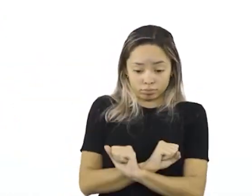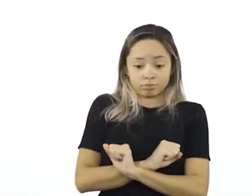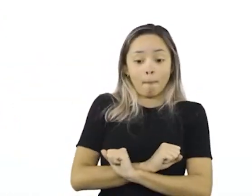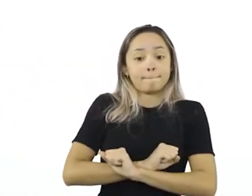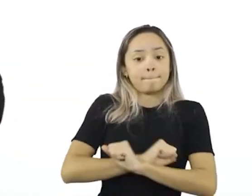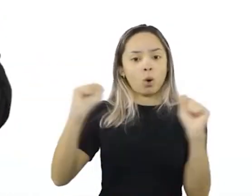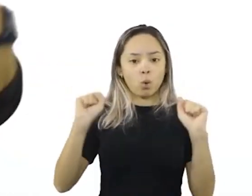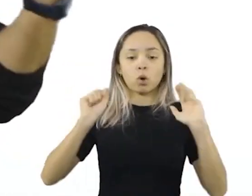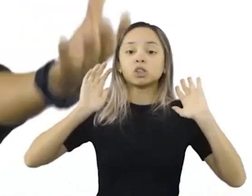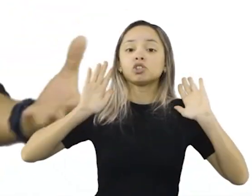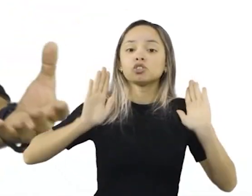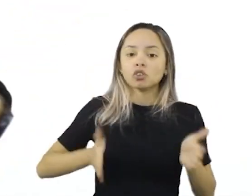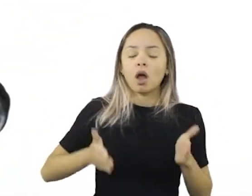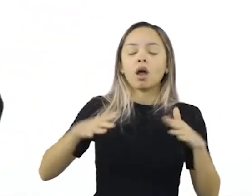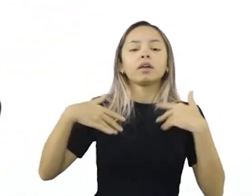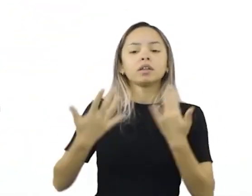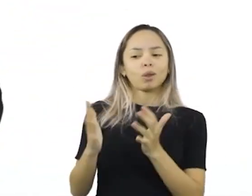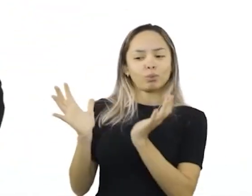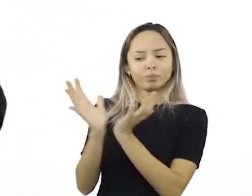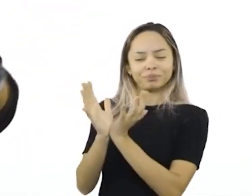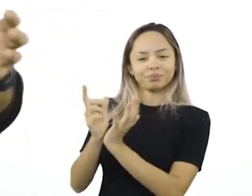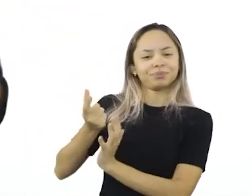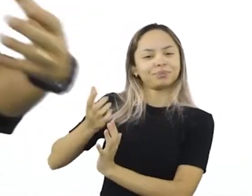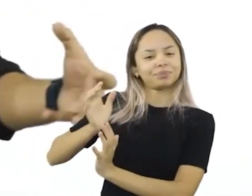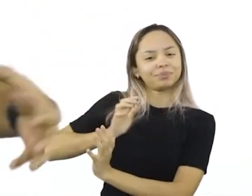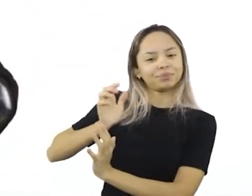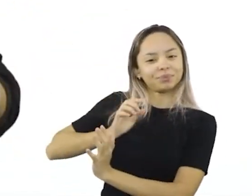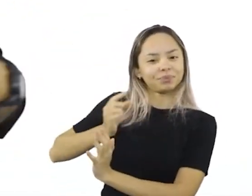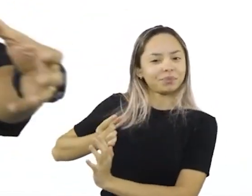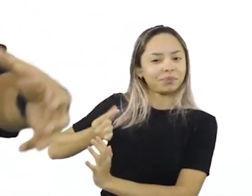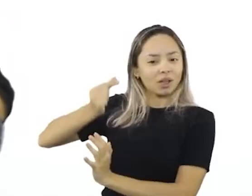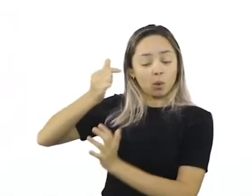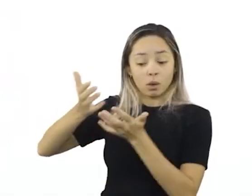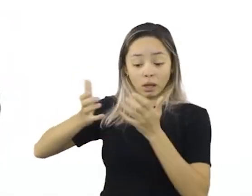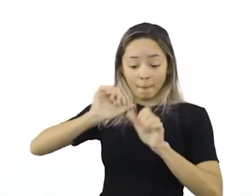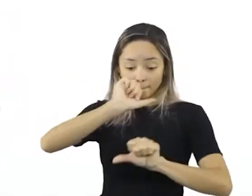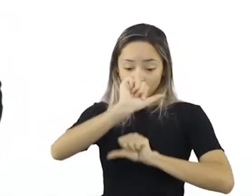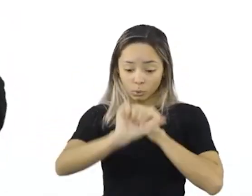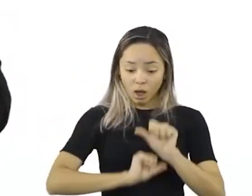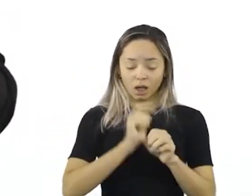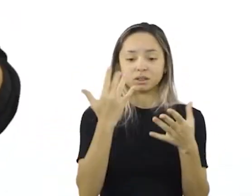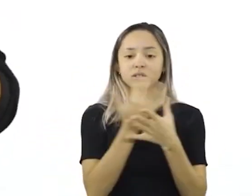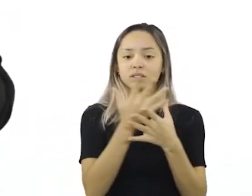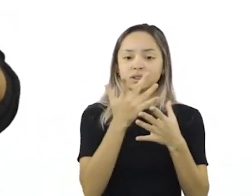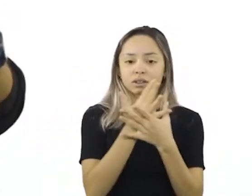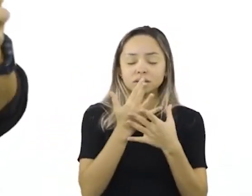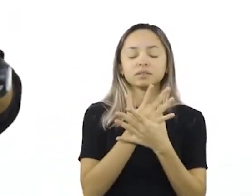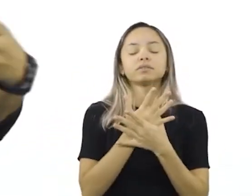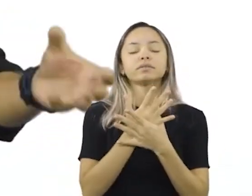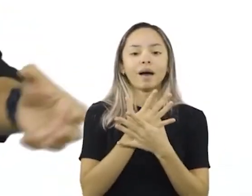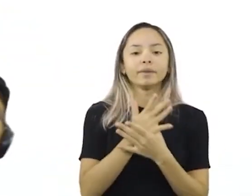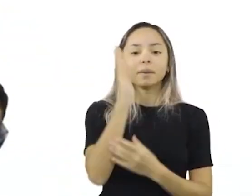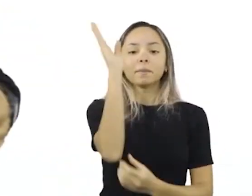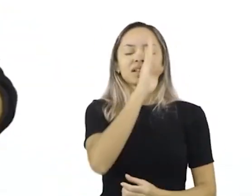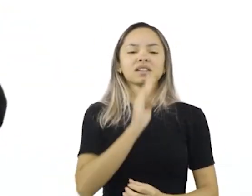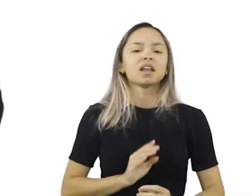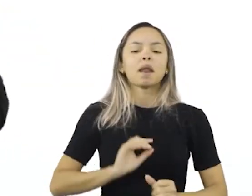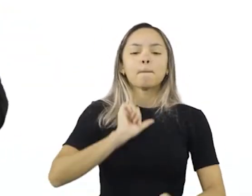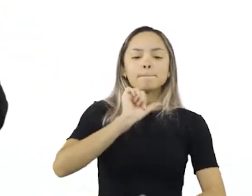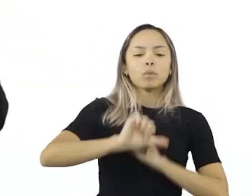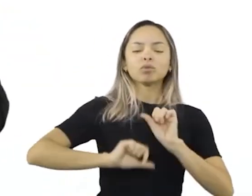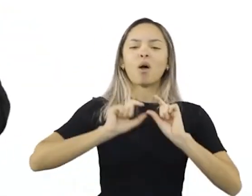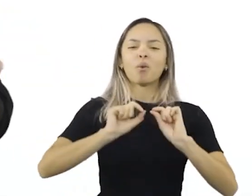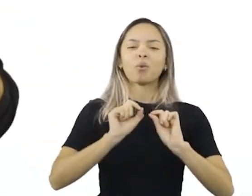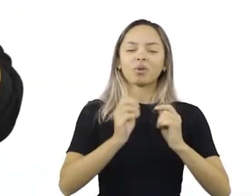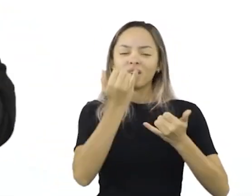dos escravos, a elite ela queria meio que transformar as grandes cidades brasileiras em mini-cidades europeias.